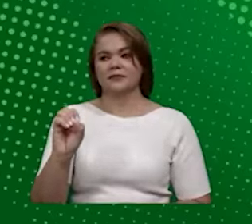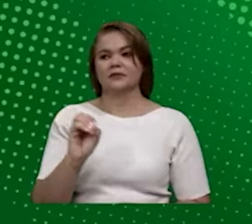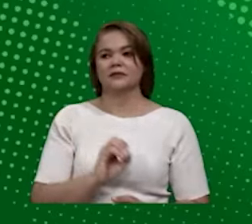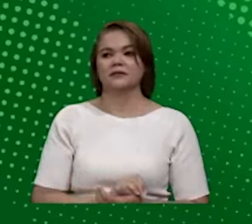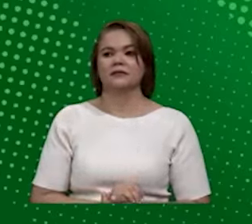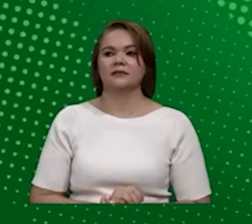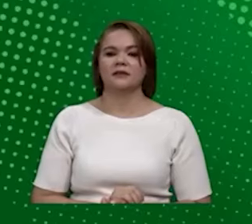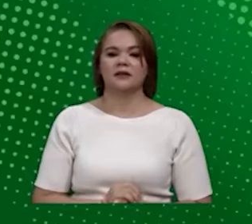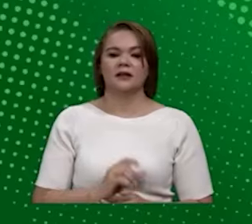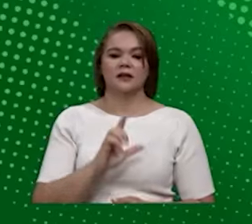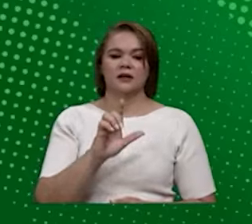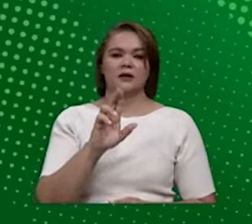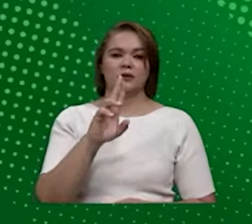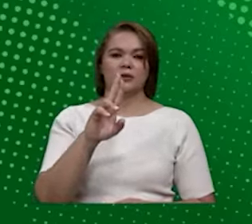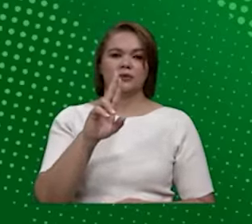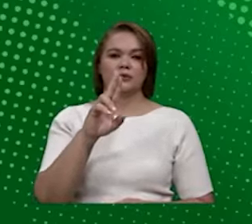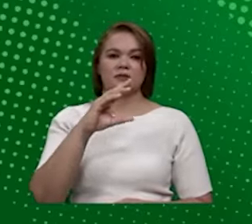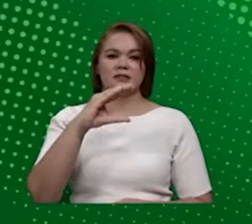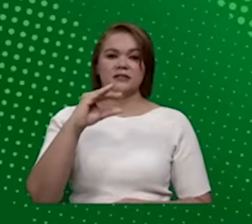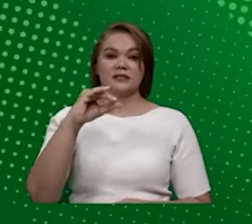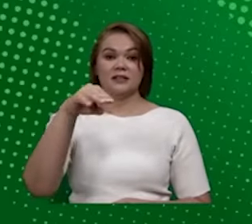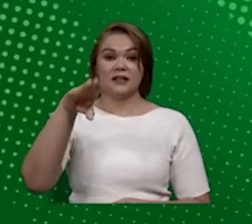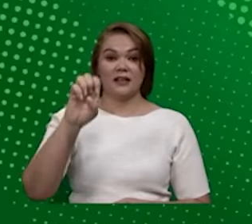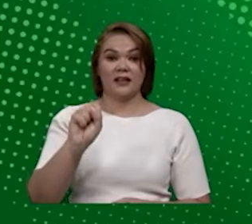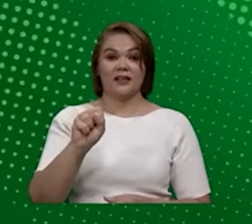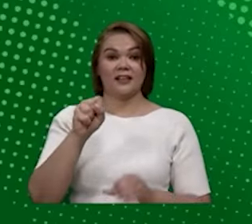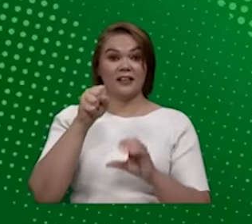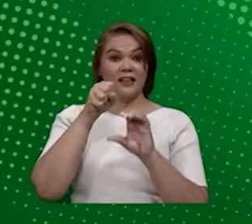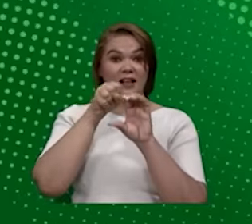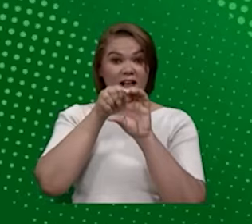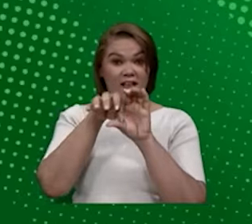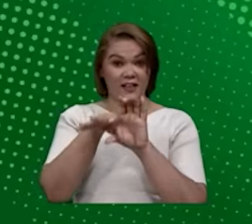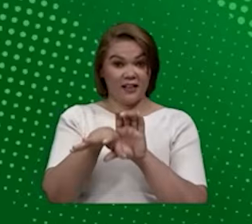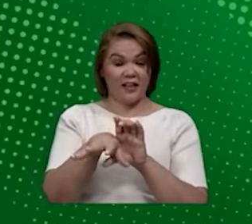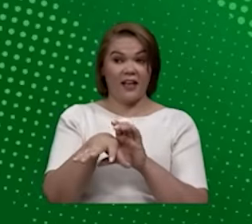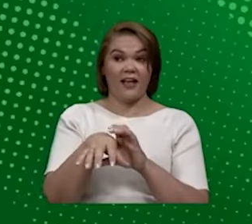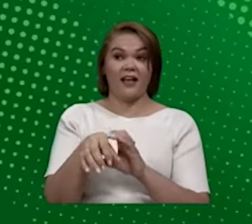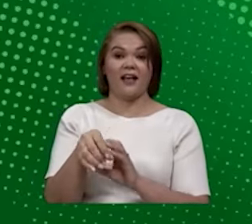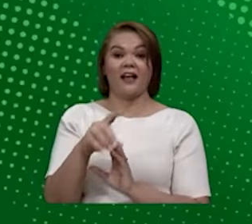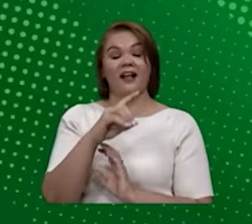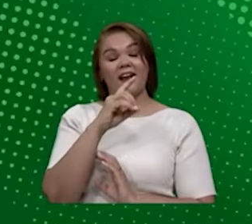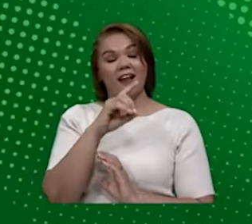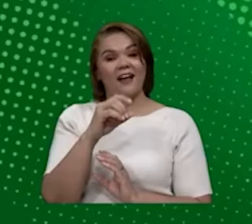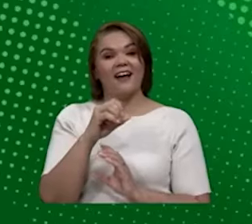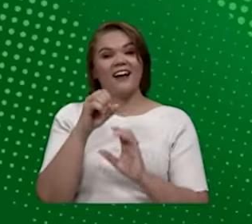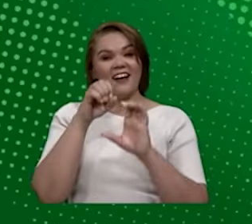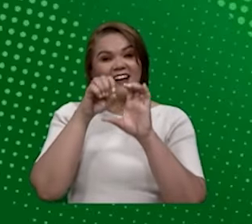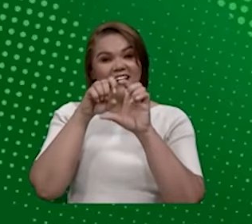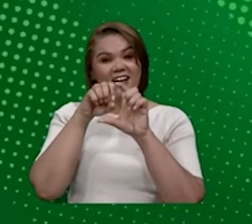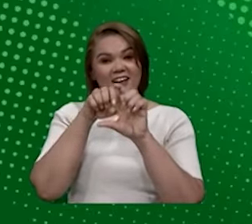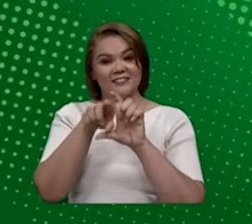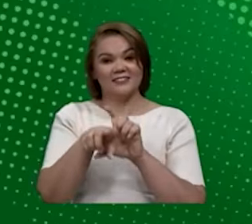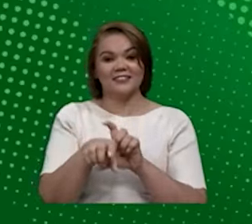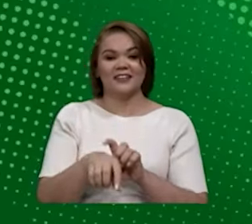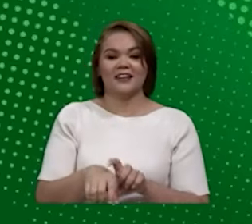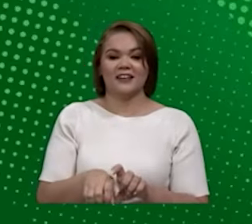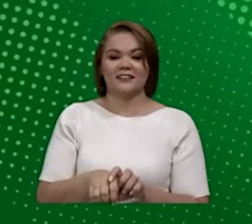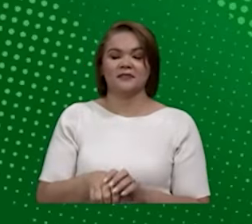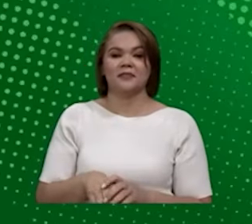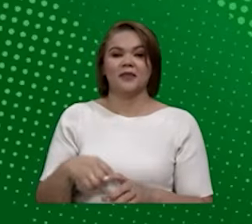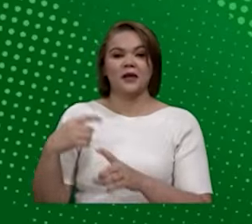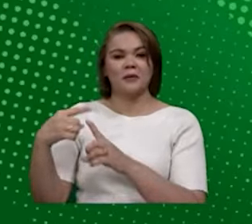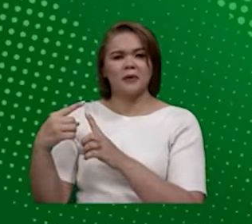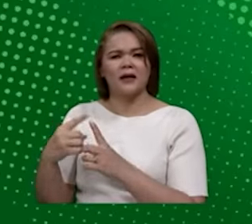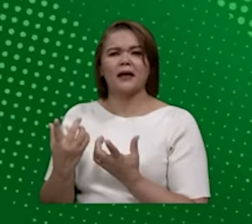0215510. Luciene Canidé, tá demais, viu? A Regional Canidé aí, ó. Magno, pé